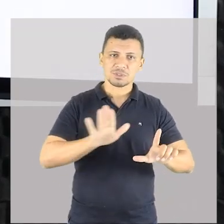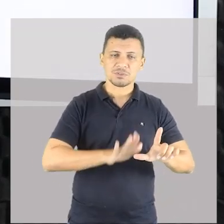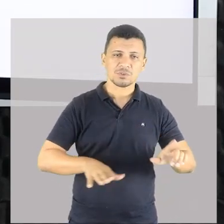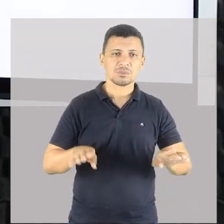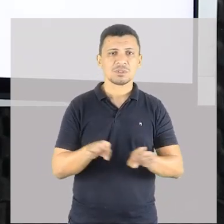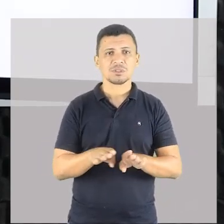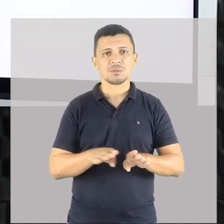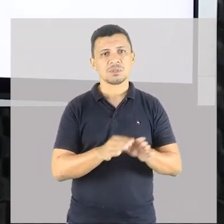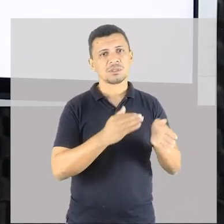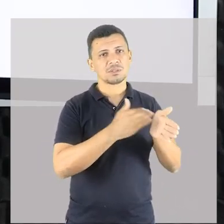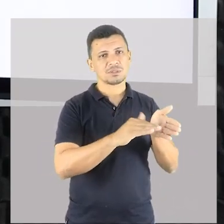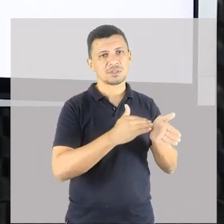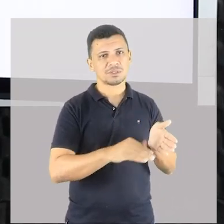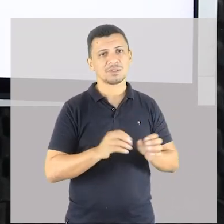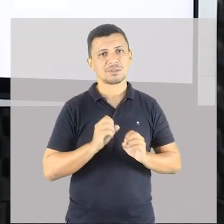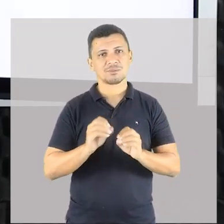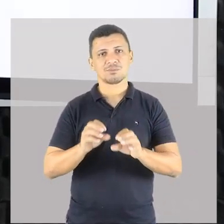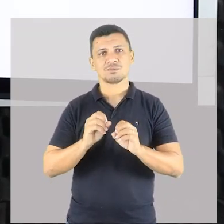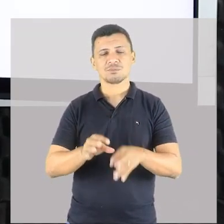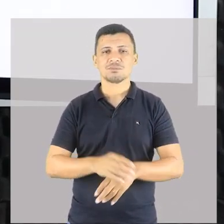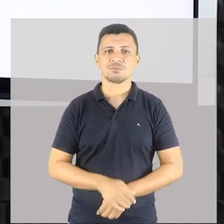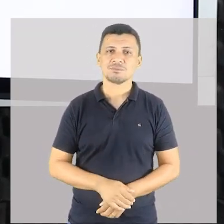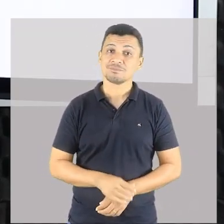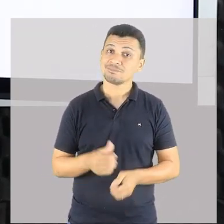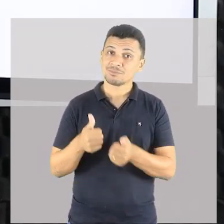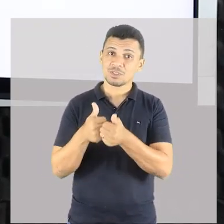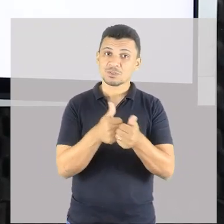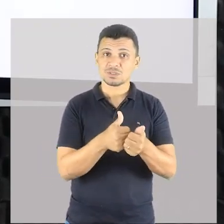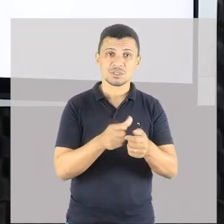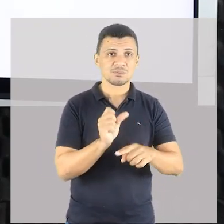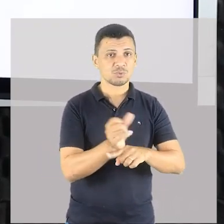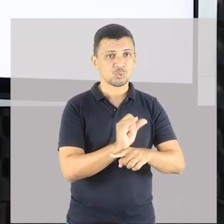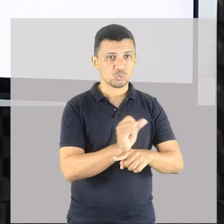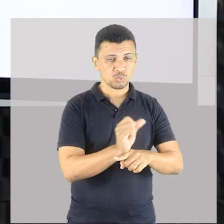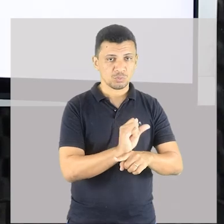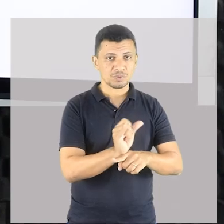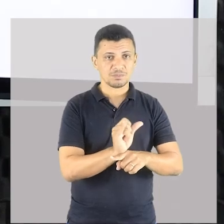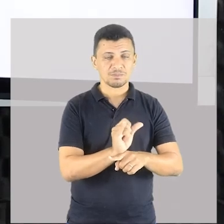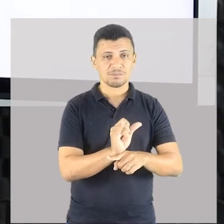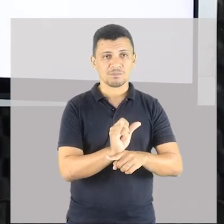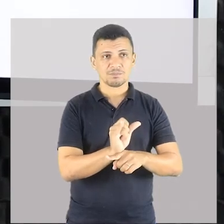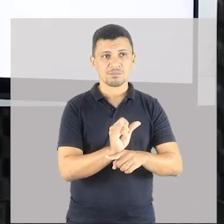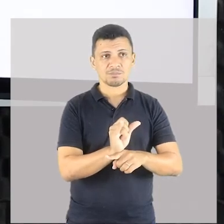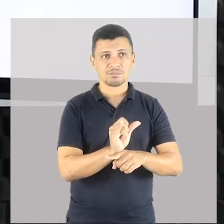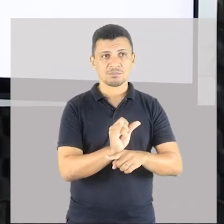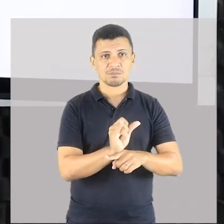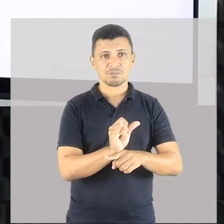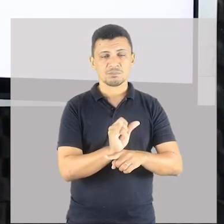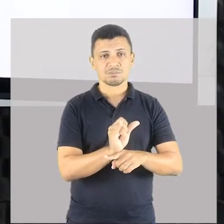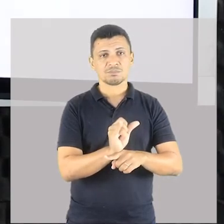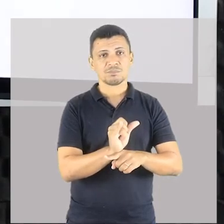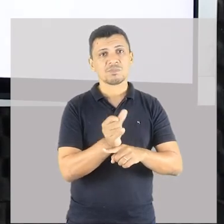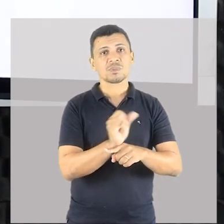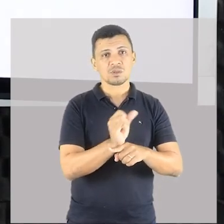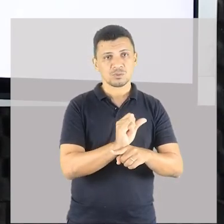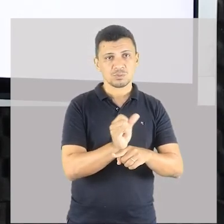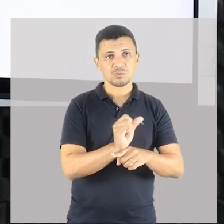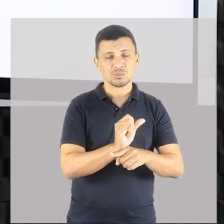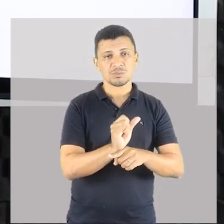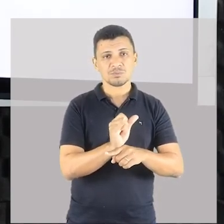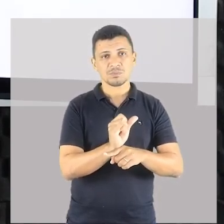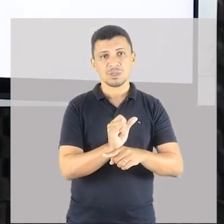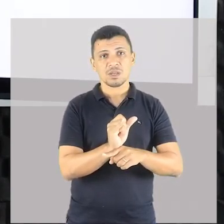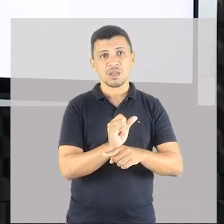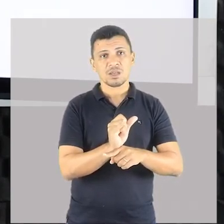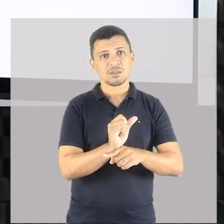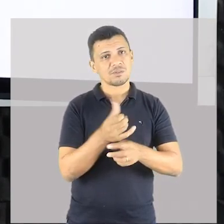da Seduc também, tá bom? Então siga a gente lá no YouTube, no YouTube, né, que é uma rede